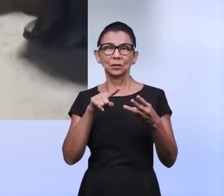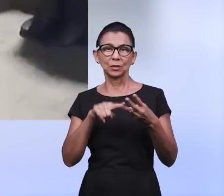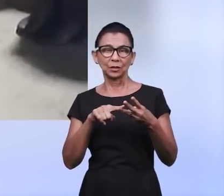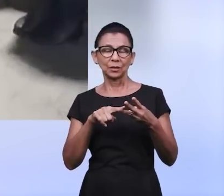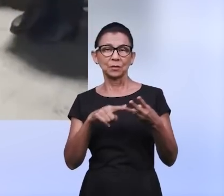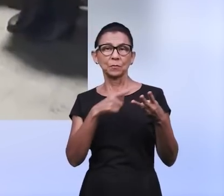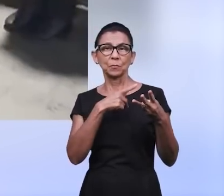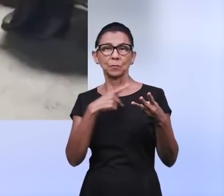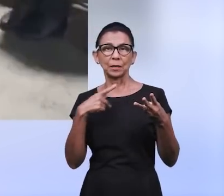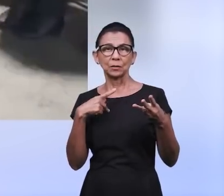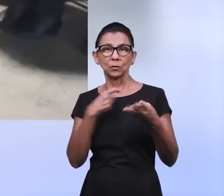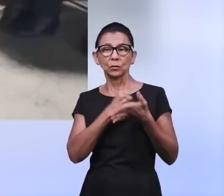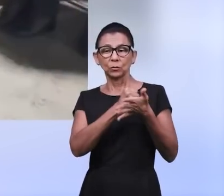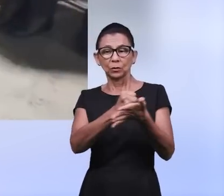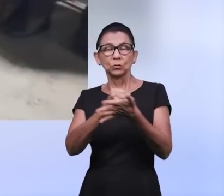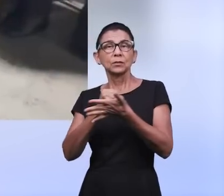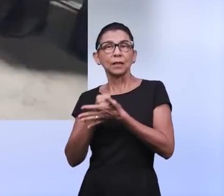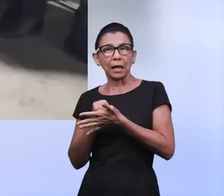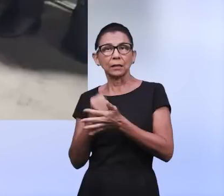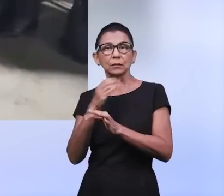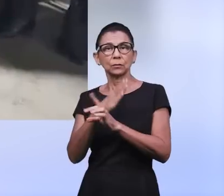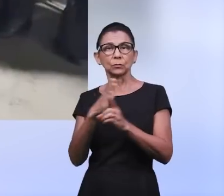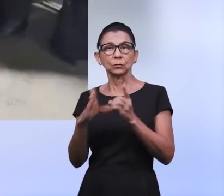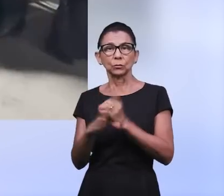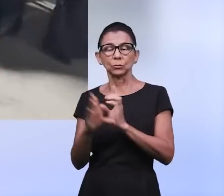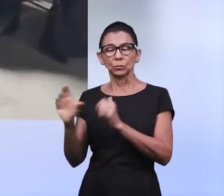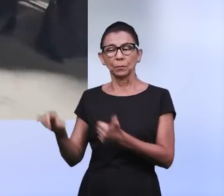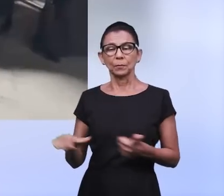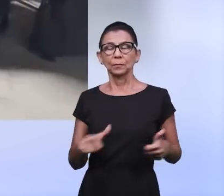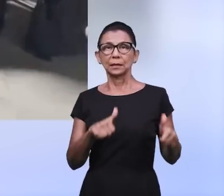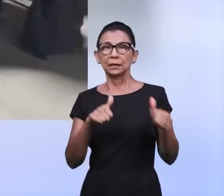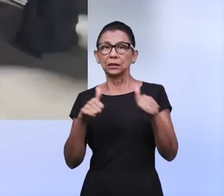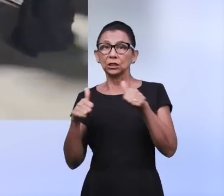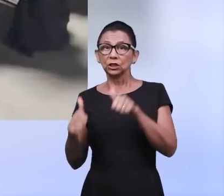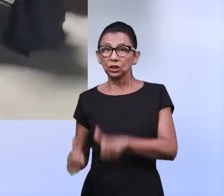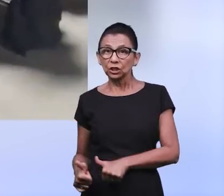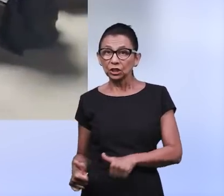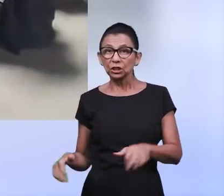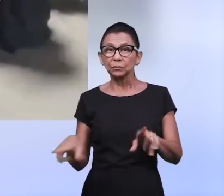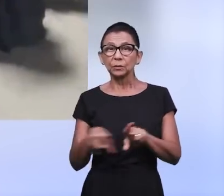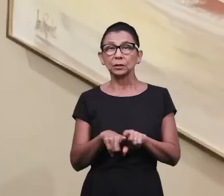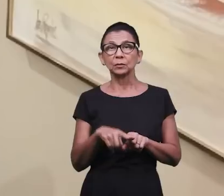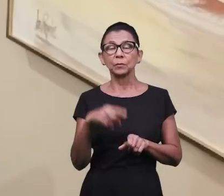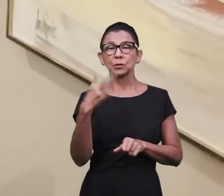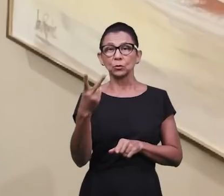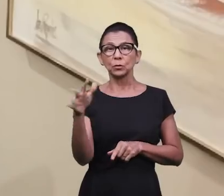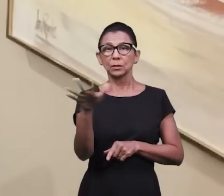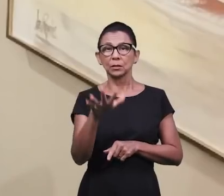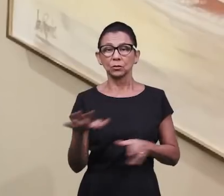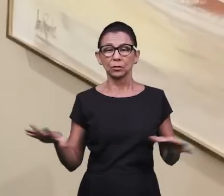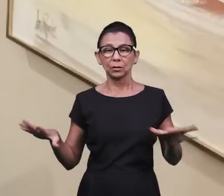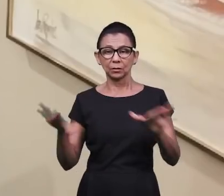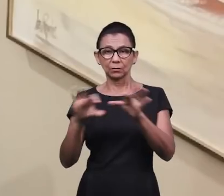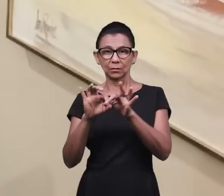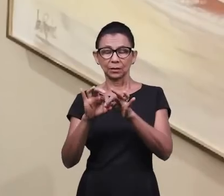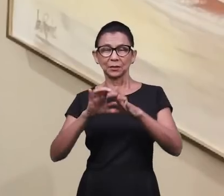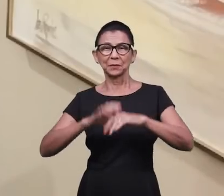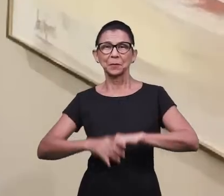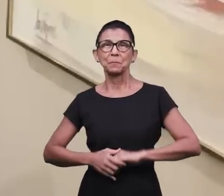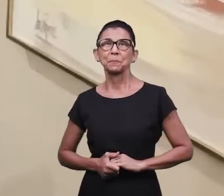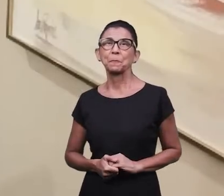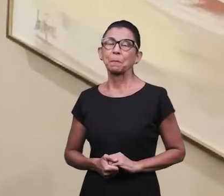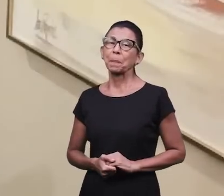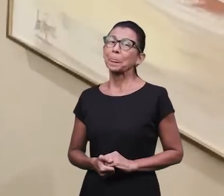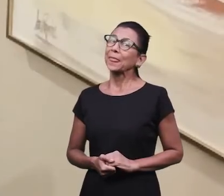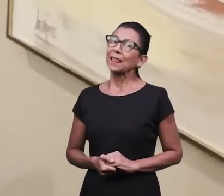Oliveira auxiliaram no culto de batismo, que contou ainda com a presença de irmãos de Nova York e da Filadélfia. Aqui em Massachusetts, a Festa da